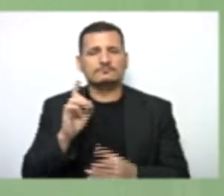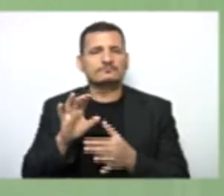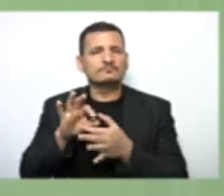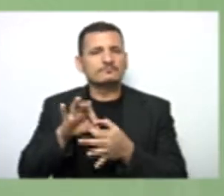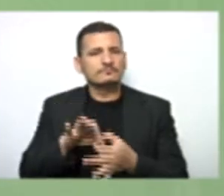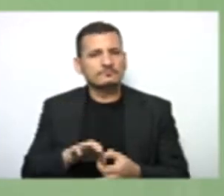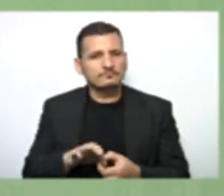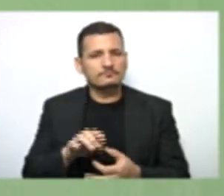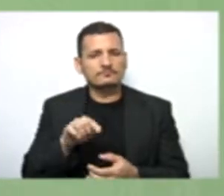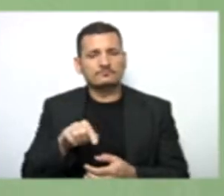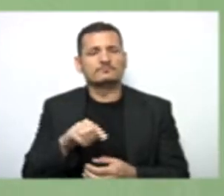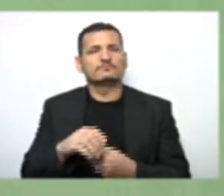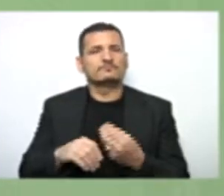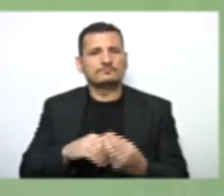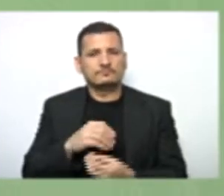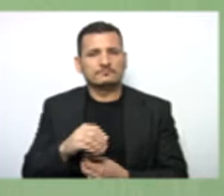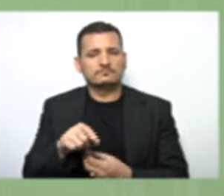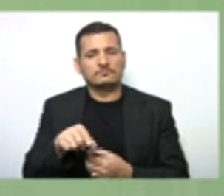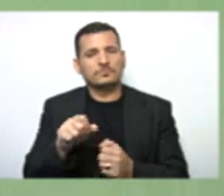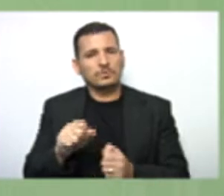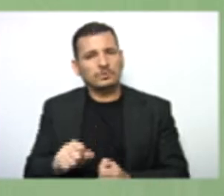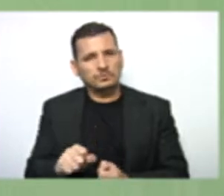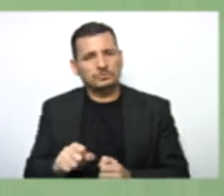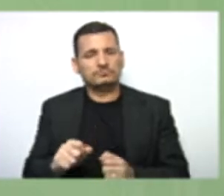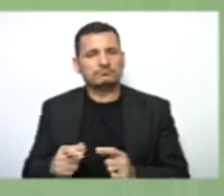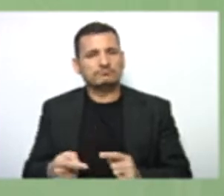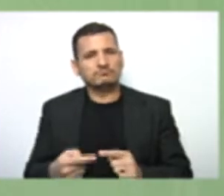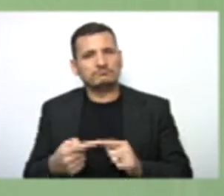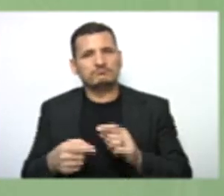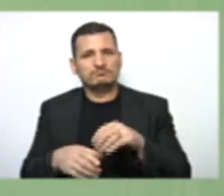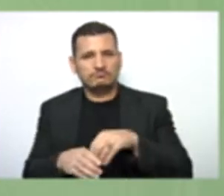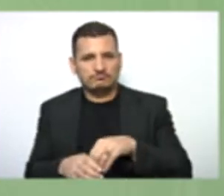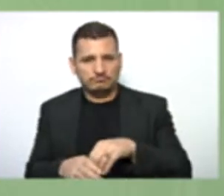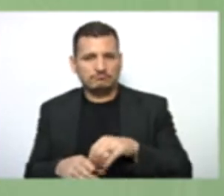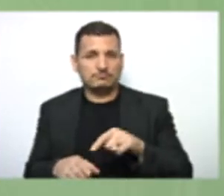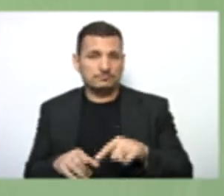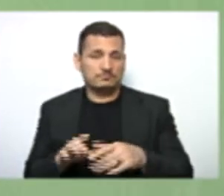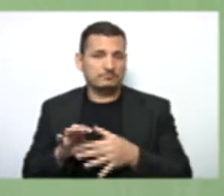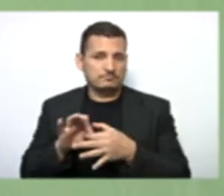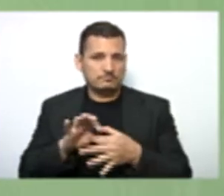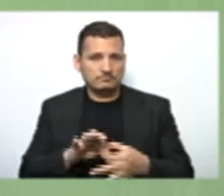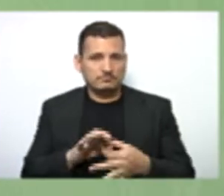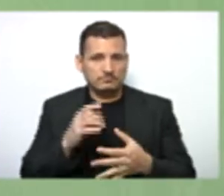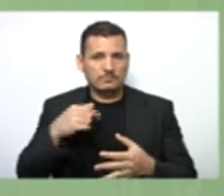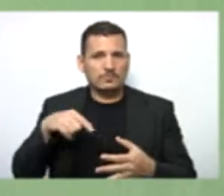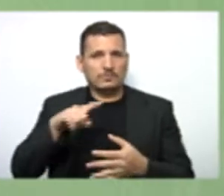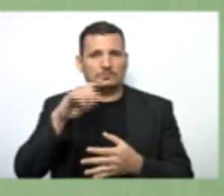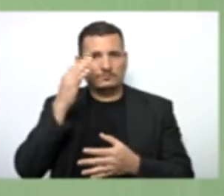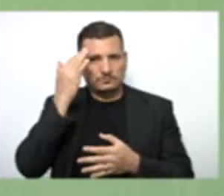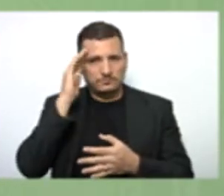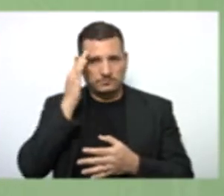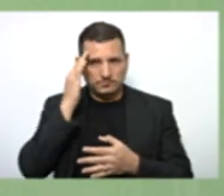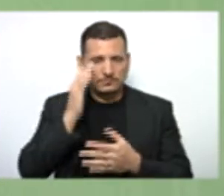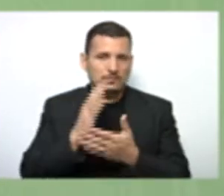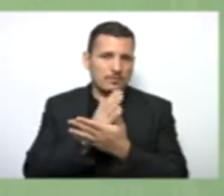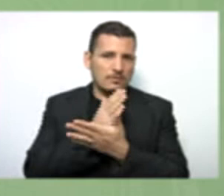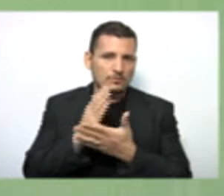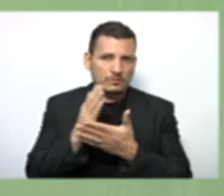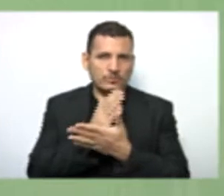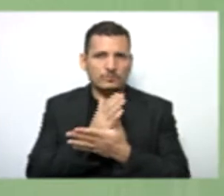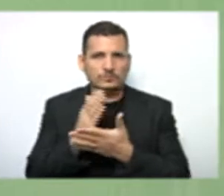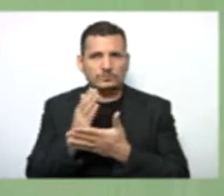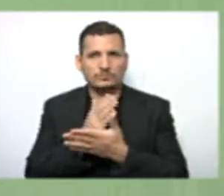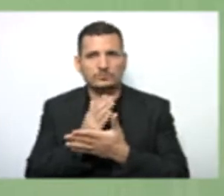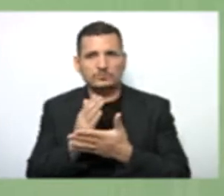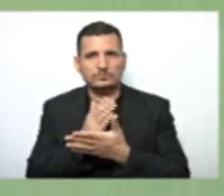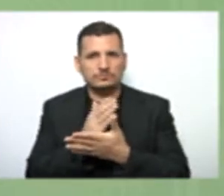processo pode estar relacionado. Esse contexto nós vamos entender aí algumas formas que eles